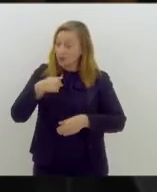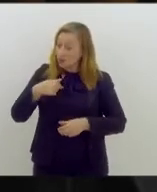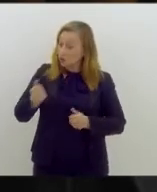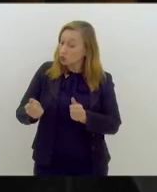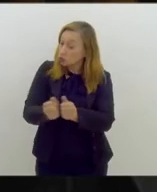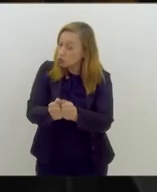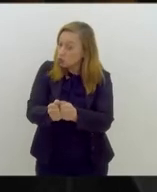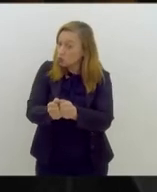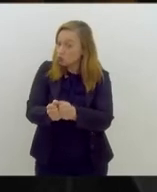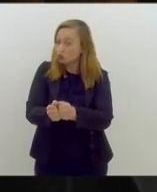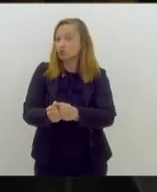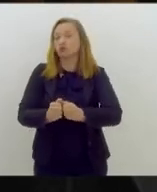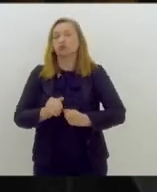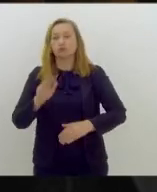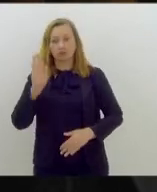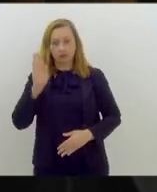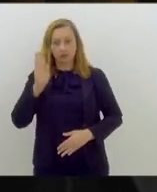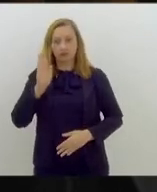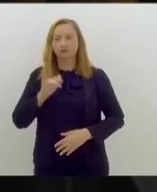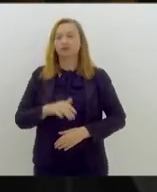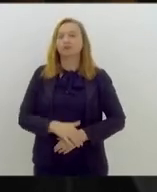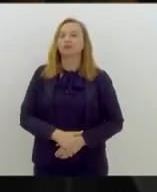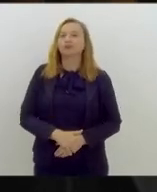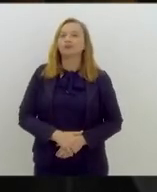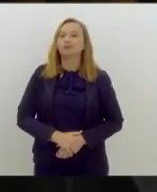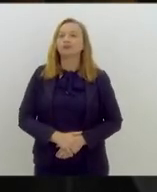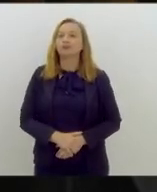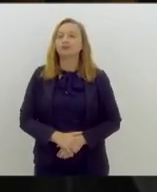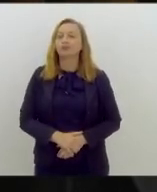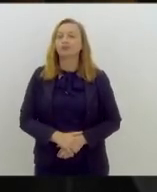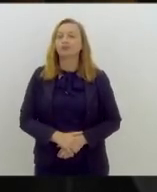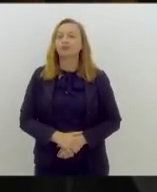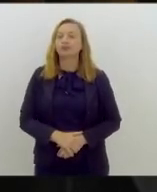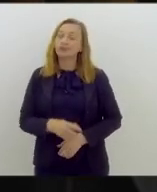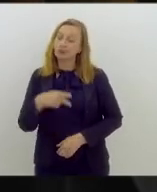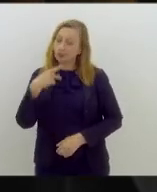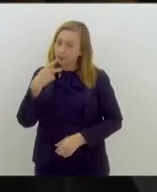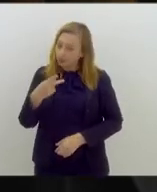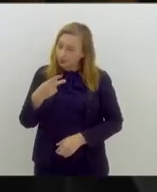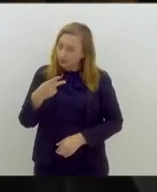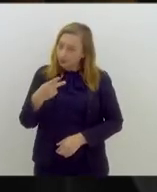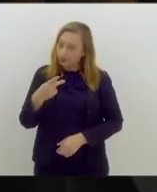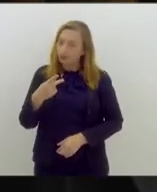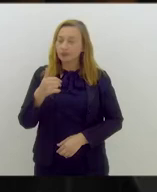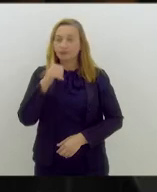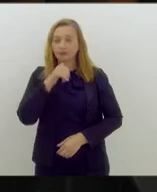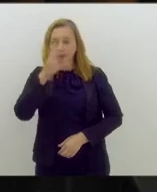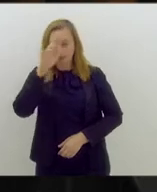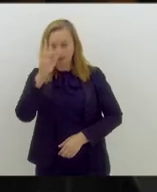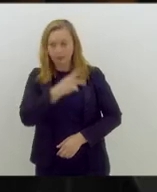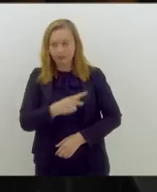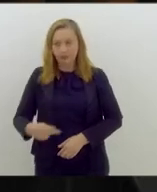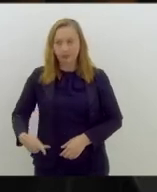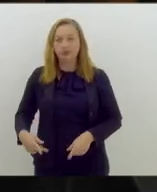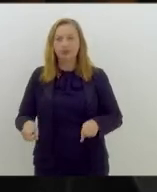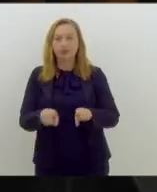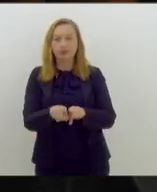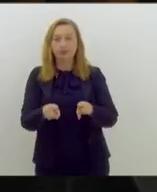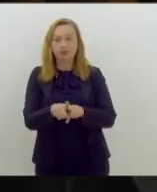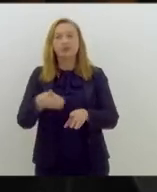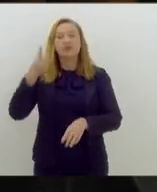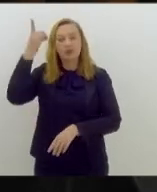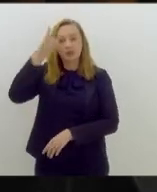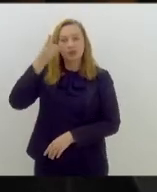como candidato e confesso a senhora e ao Deputado Valdete